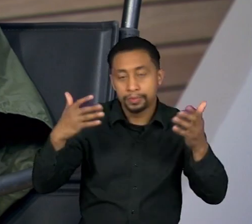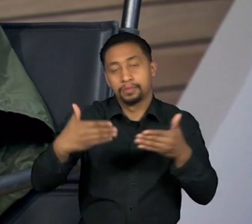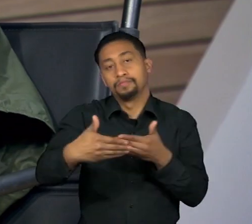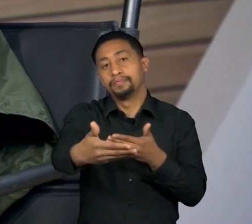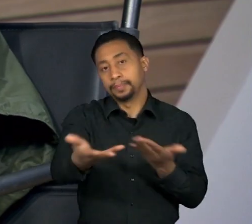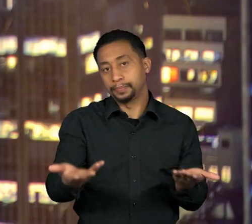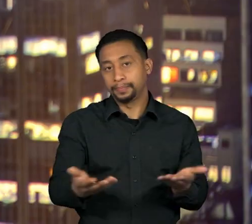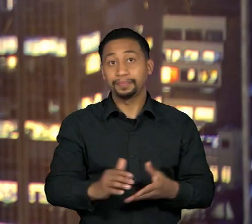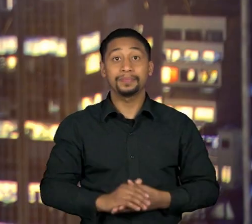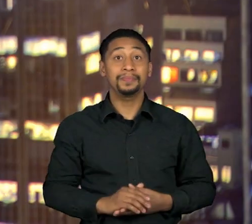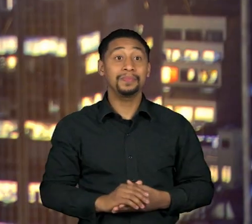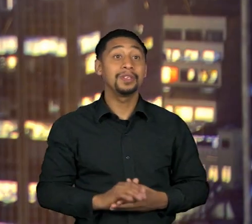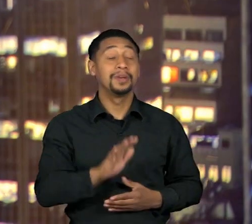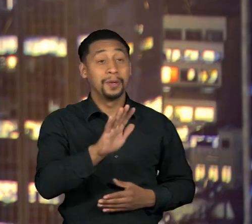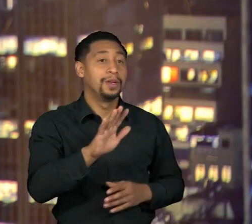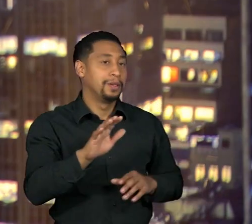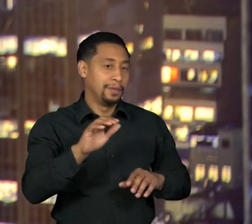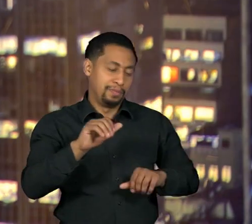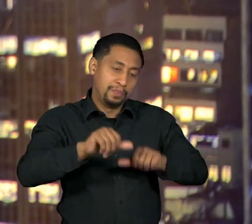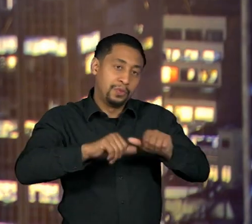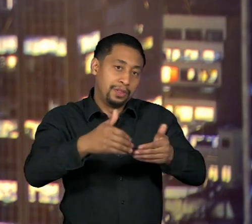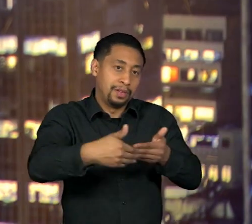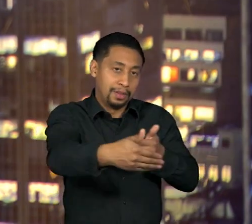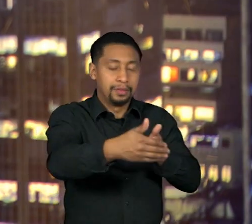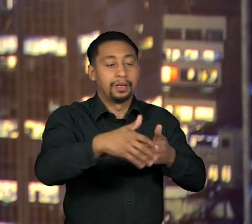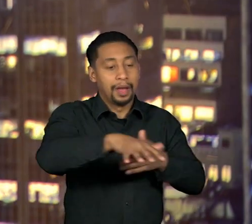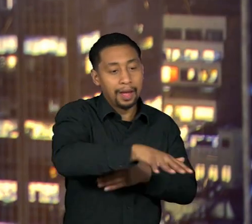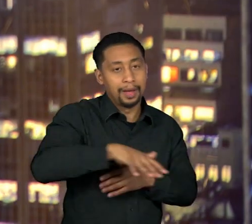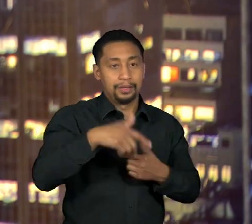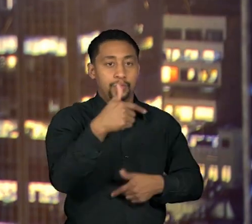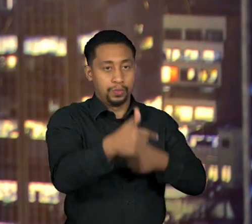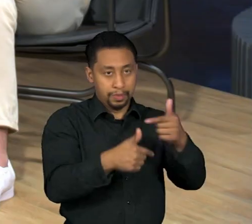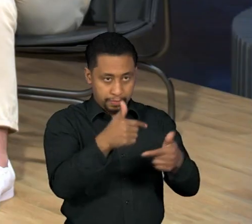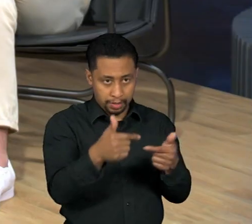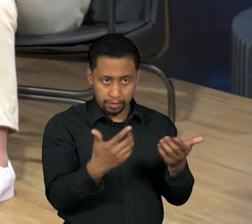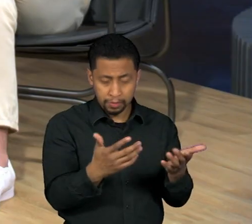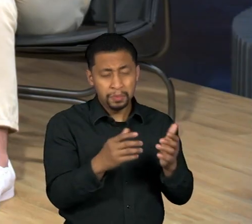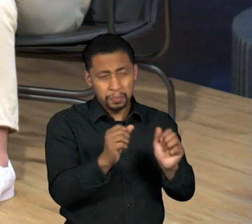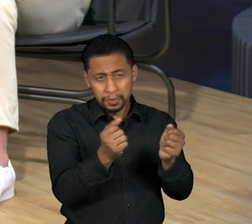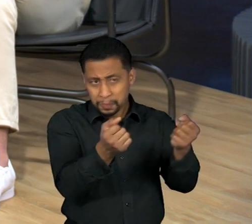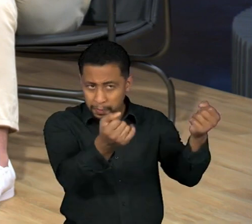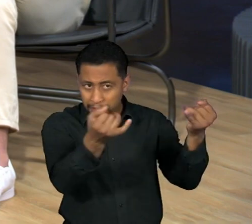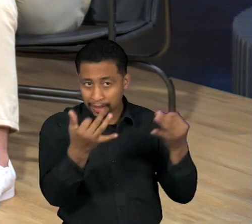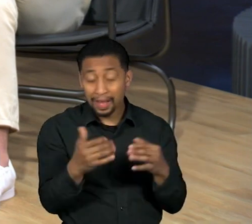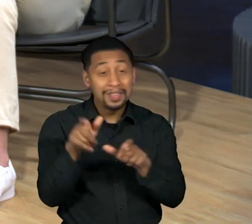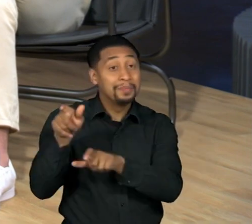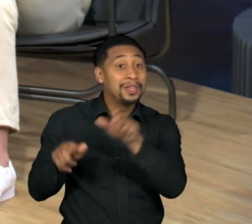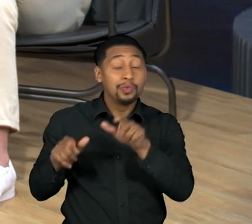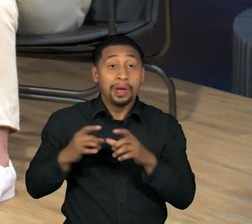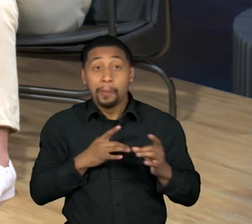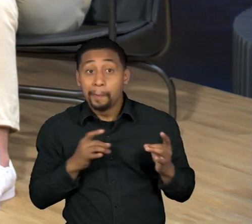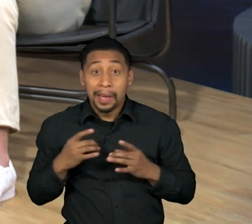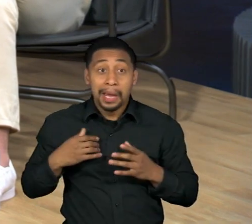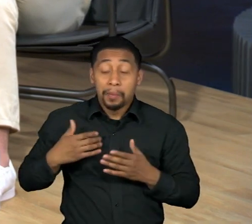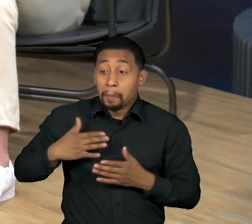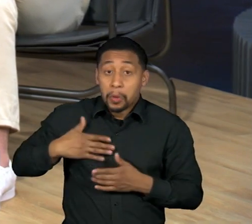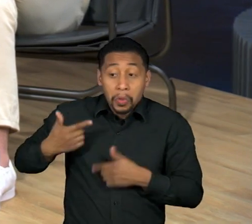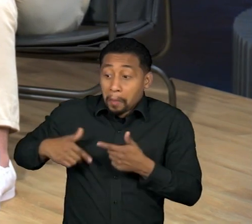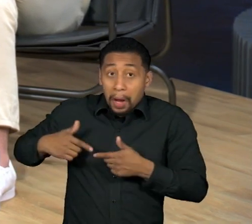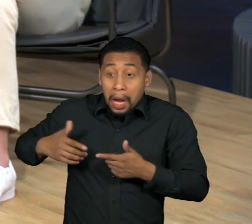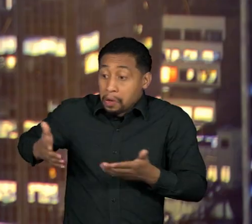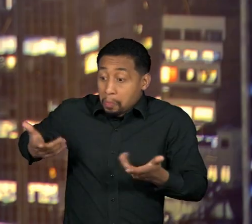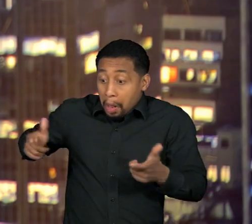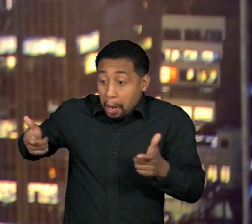artificial. Ainda sobre essa questão das mudanças no mercado de trabalho, eu quero te ouvir também, Albert, sobre esse receio que as pessoas têm de perderem os seus empregos,